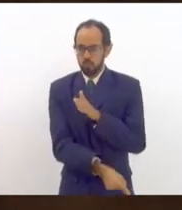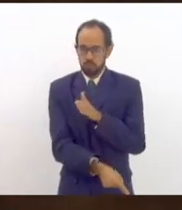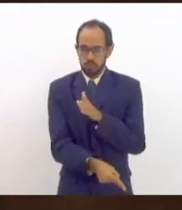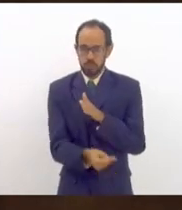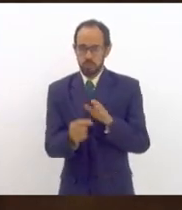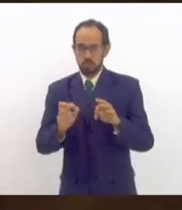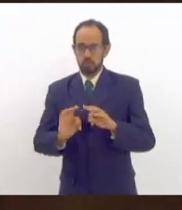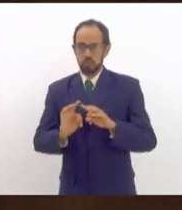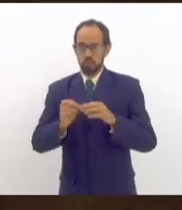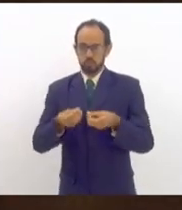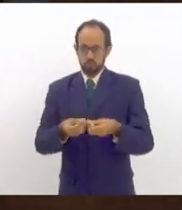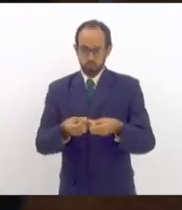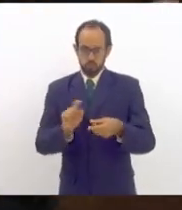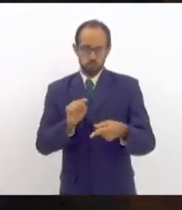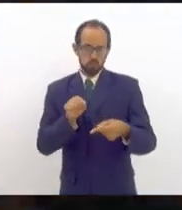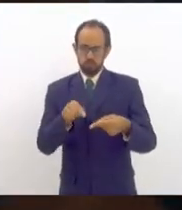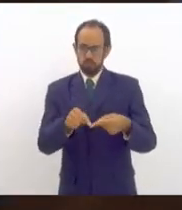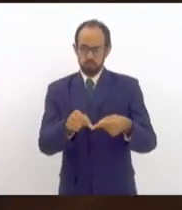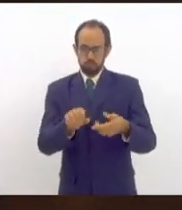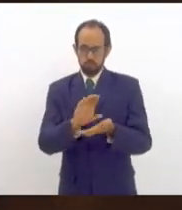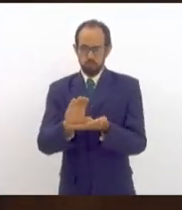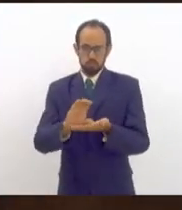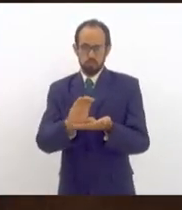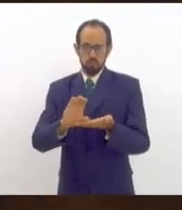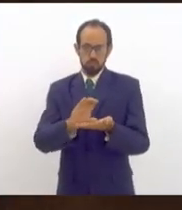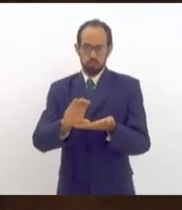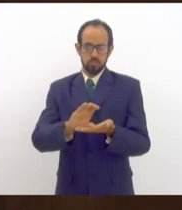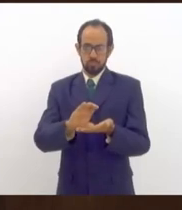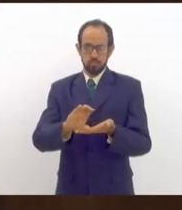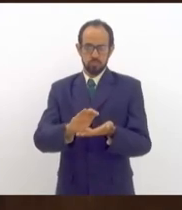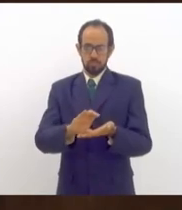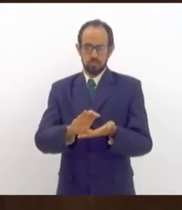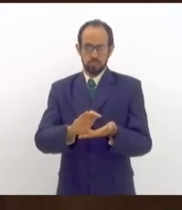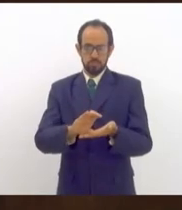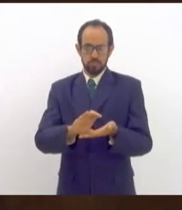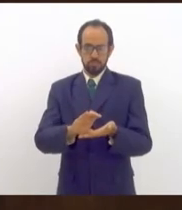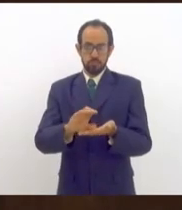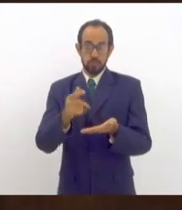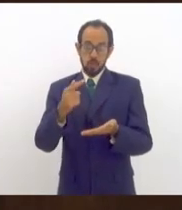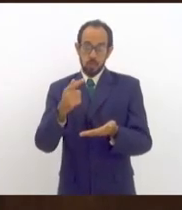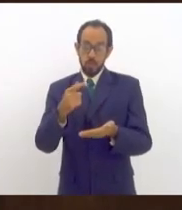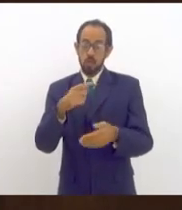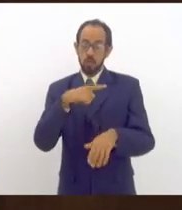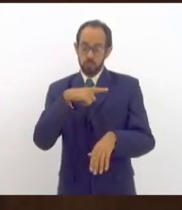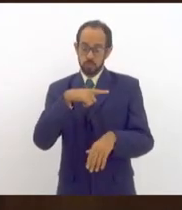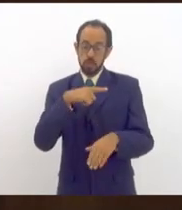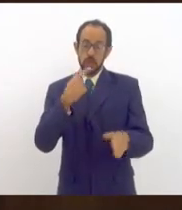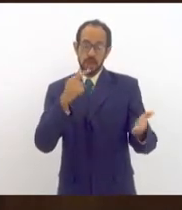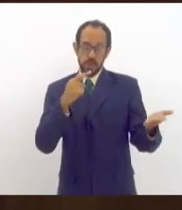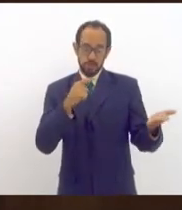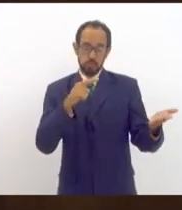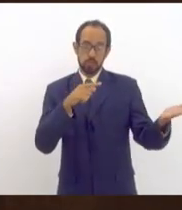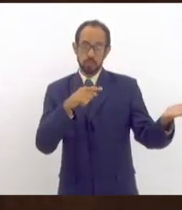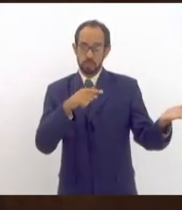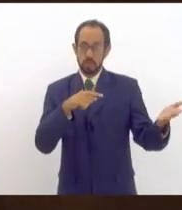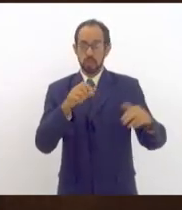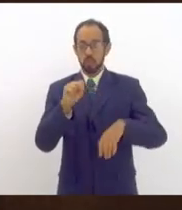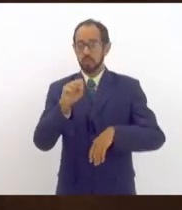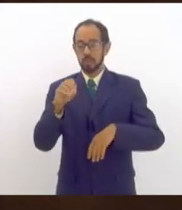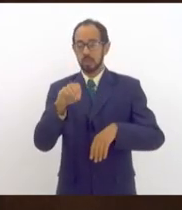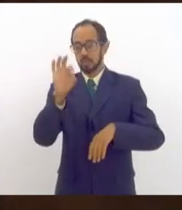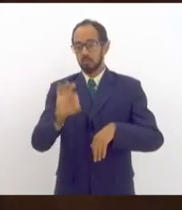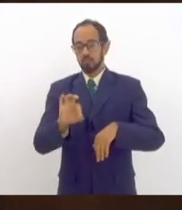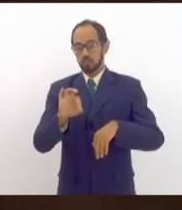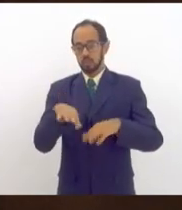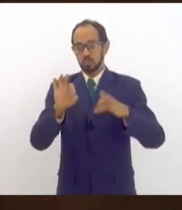de todo o ideário de constitucionalidade eu garanto a vossa excelência que talvez 80% dos